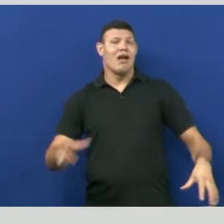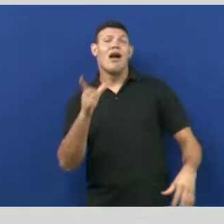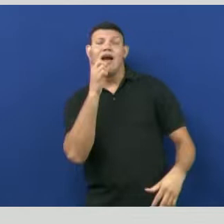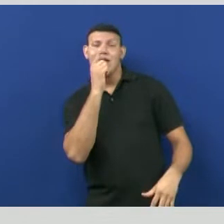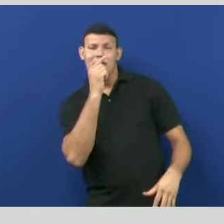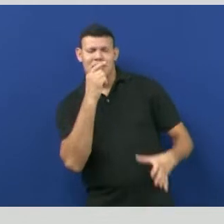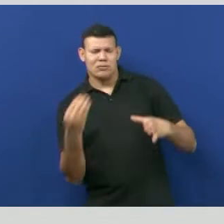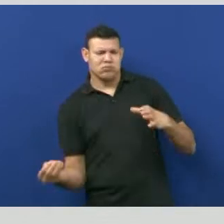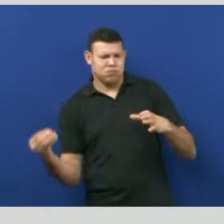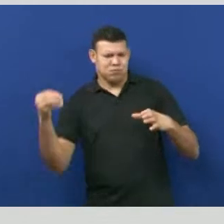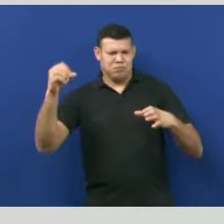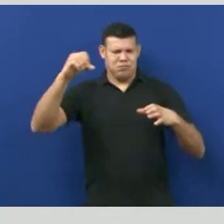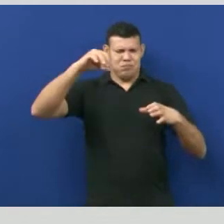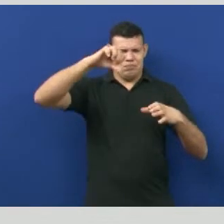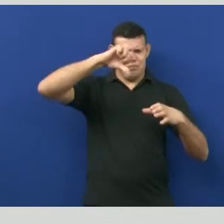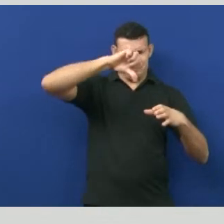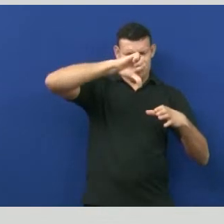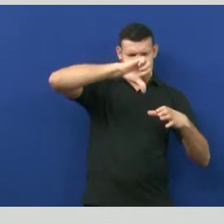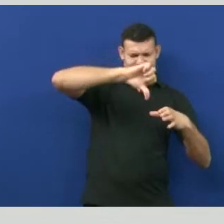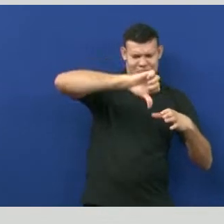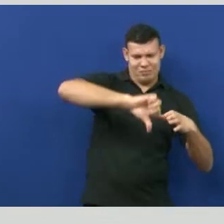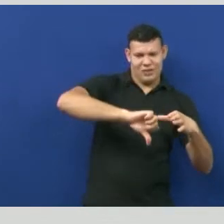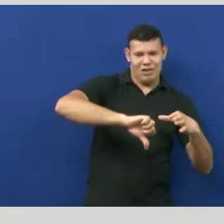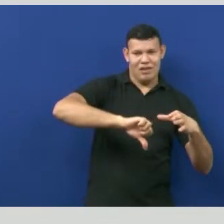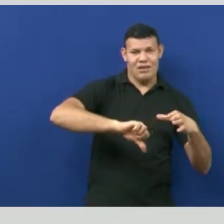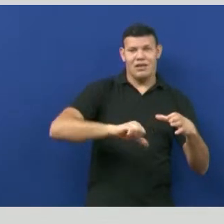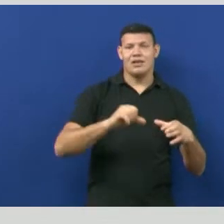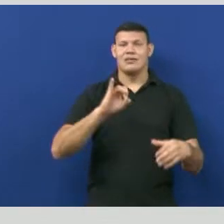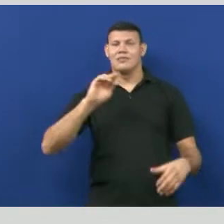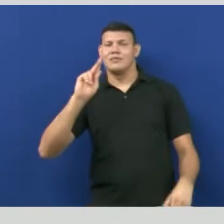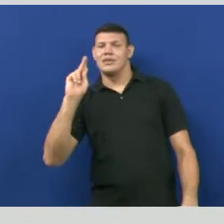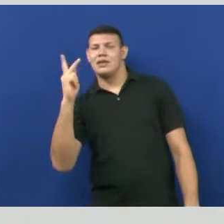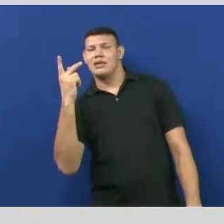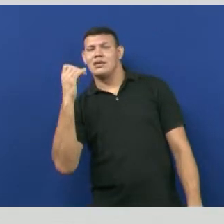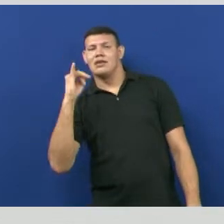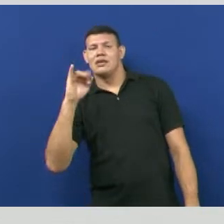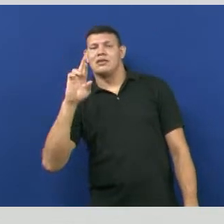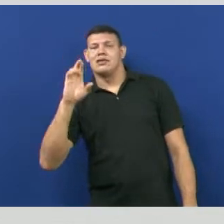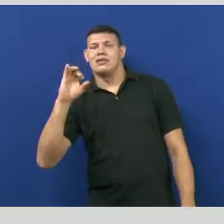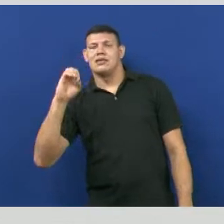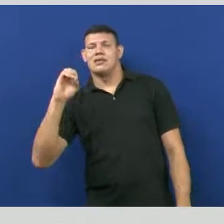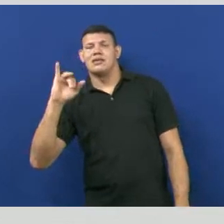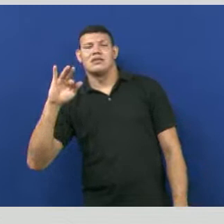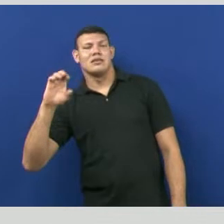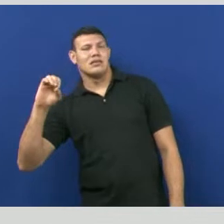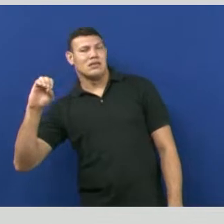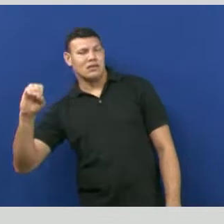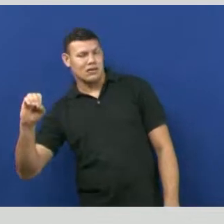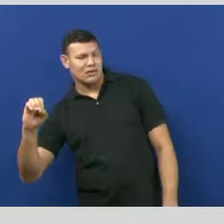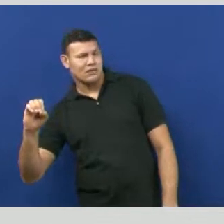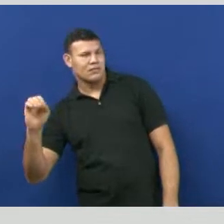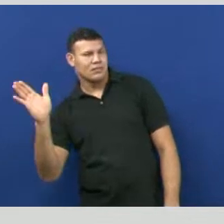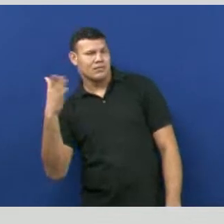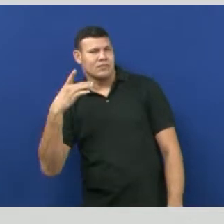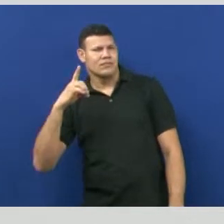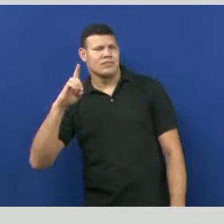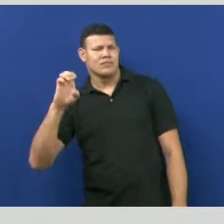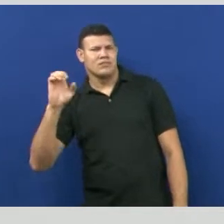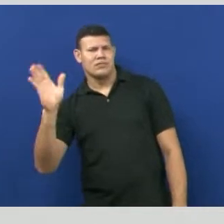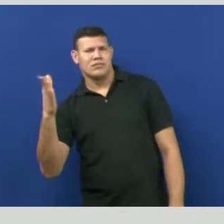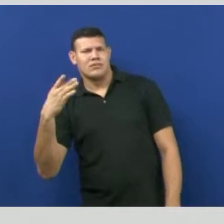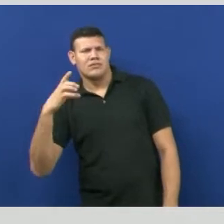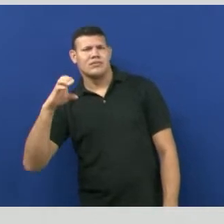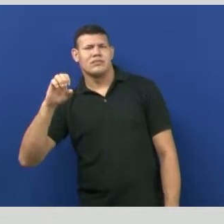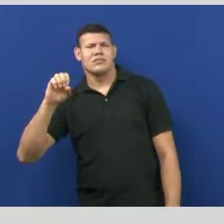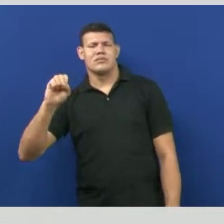água. Por exemplo, o hidróxido de sódio, que é o famoso NaOH. Quando a gente dissolve